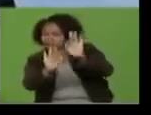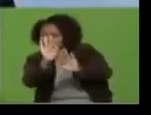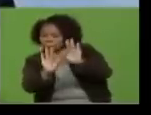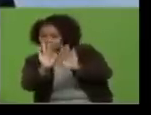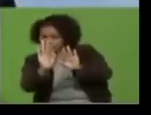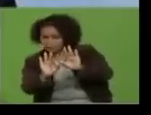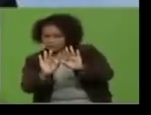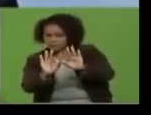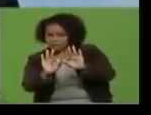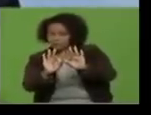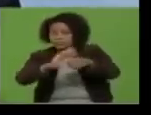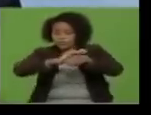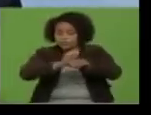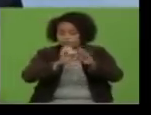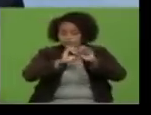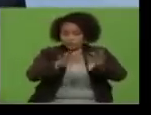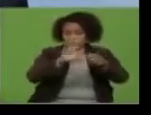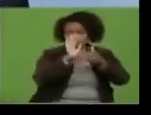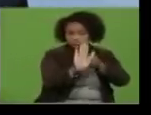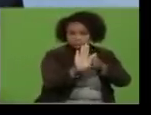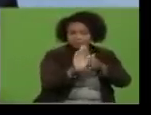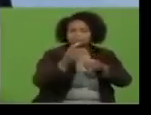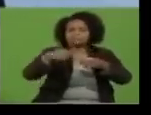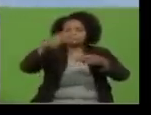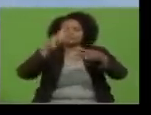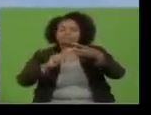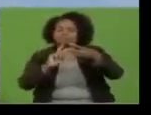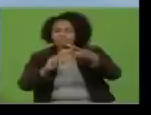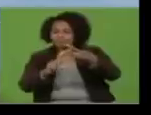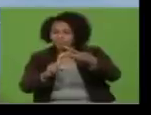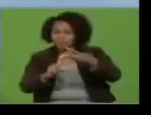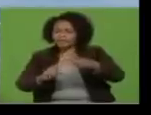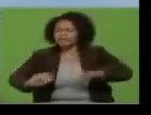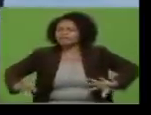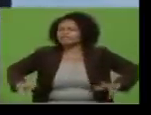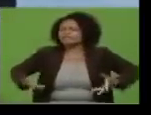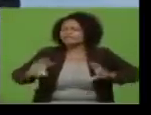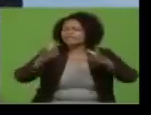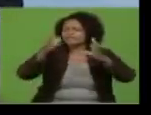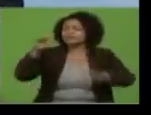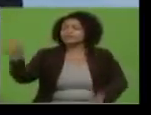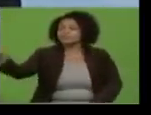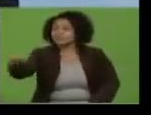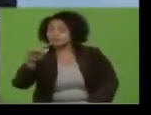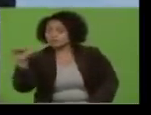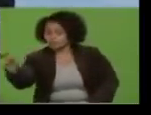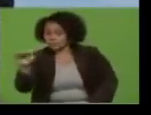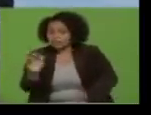E a segunda é garantia que a vida social e econômica tenha o seu curso